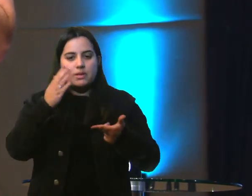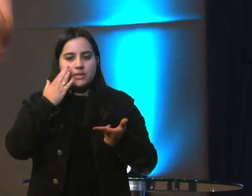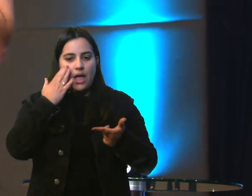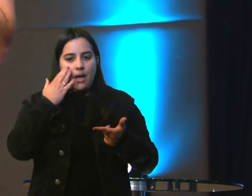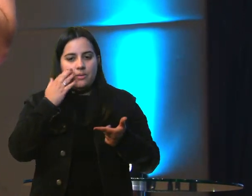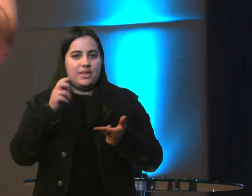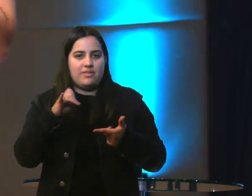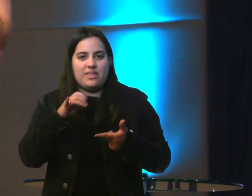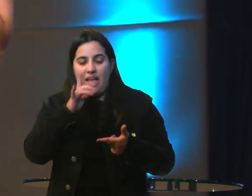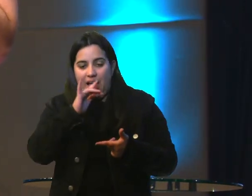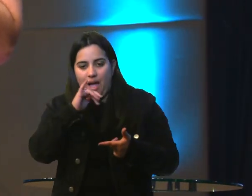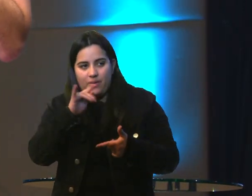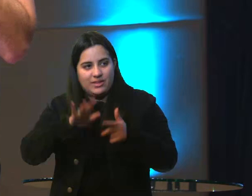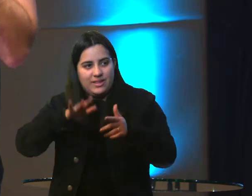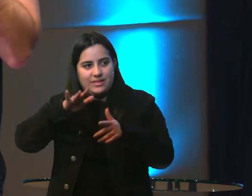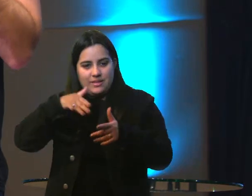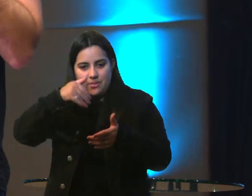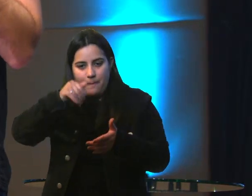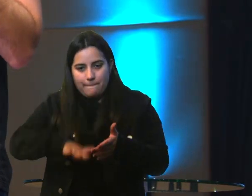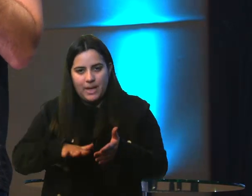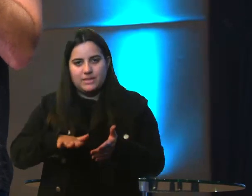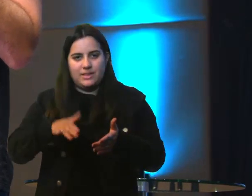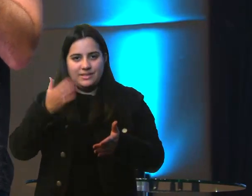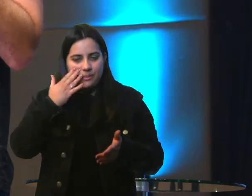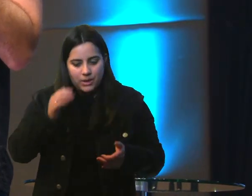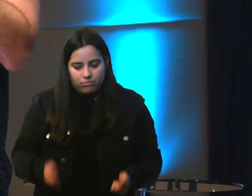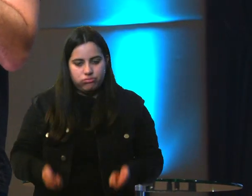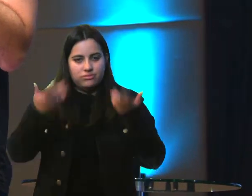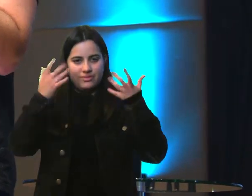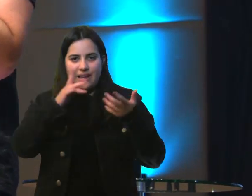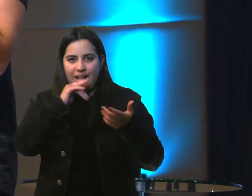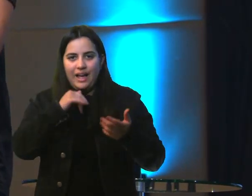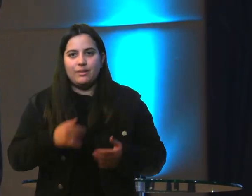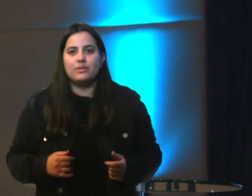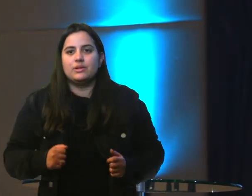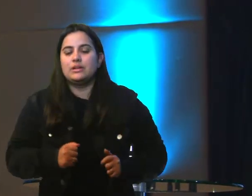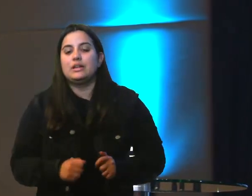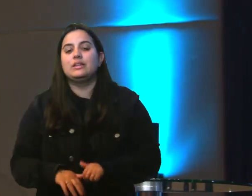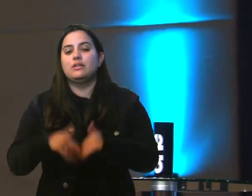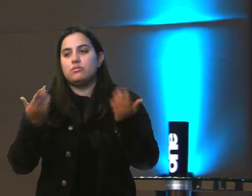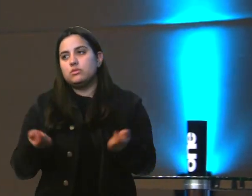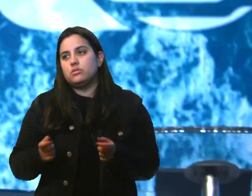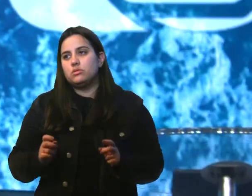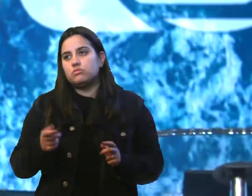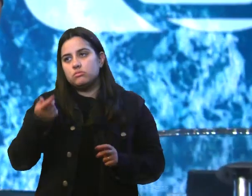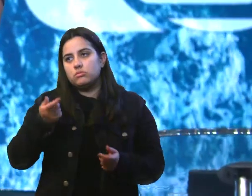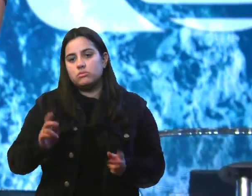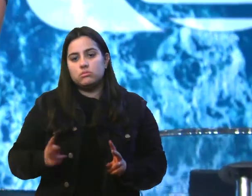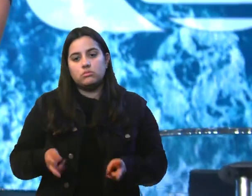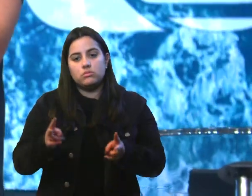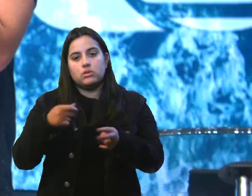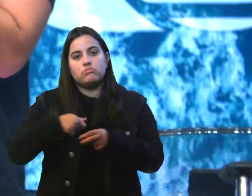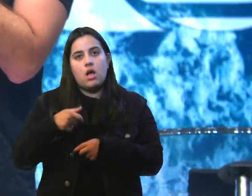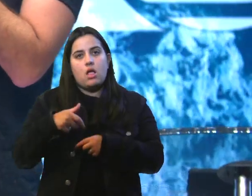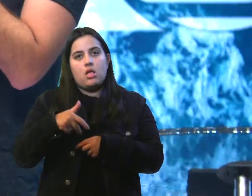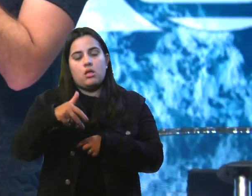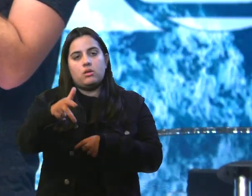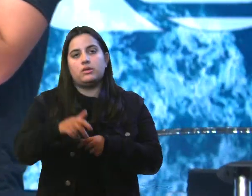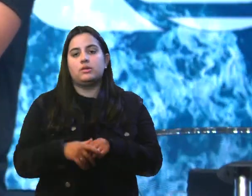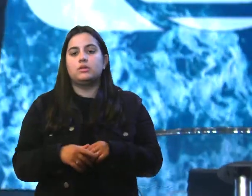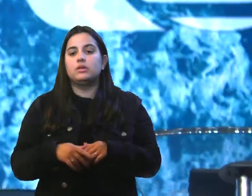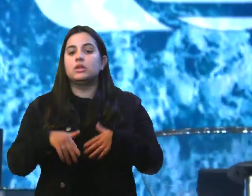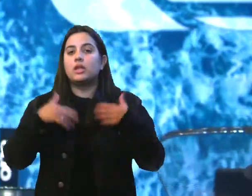Umas poças d'água assim, que você pisa nela, ela sobe em você. E aí você segue andando ali. Tem